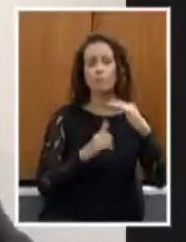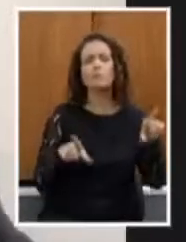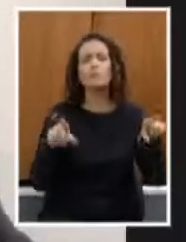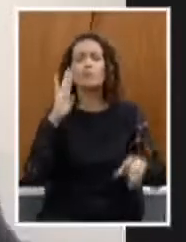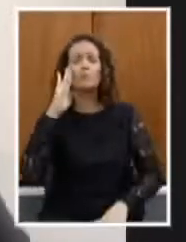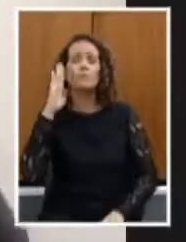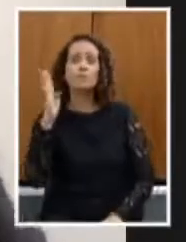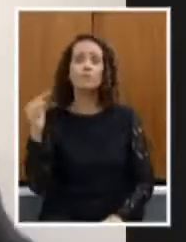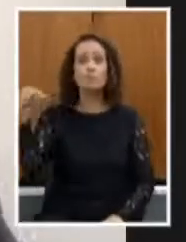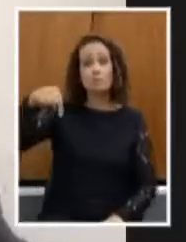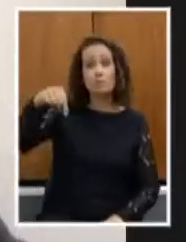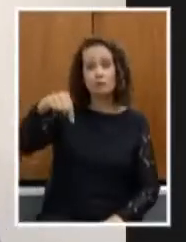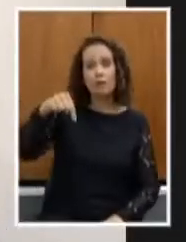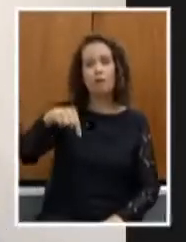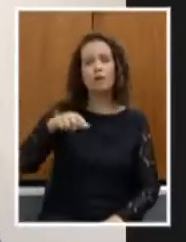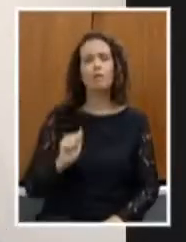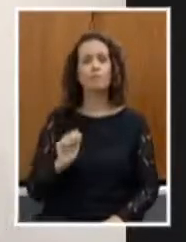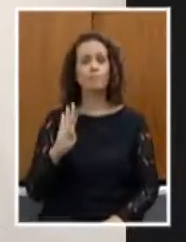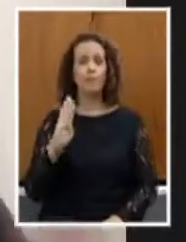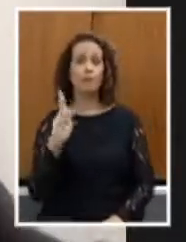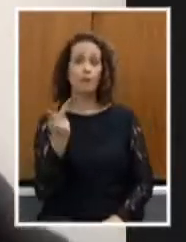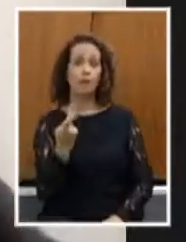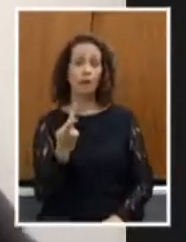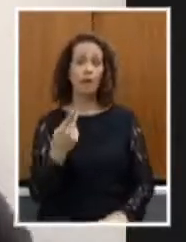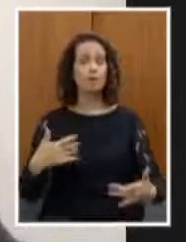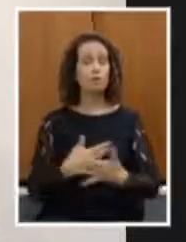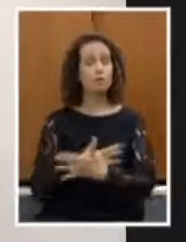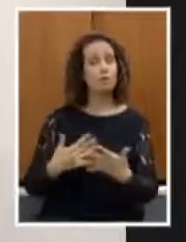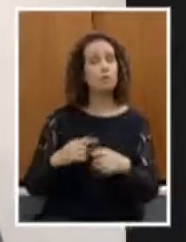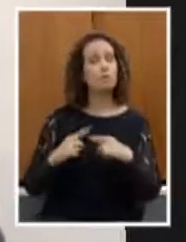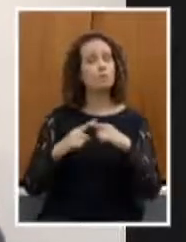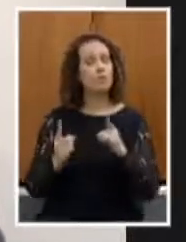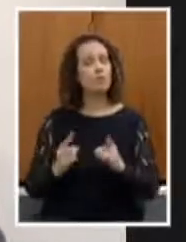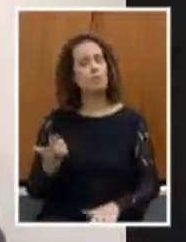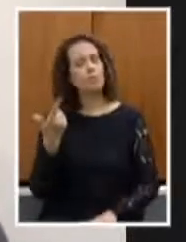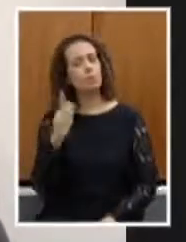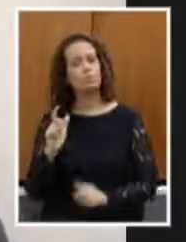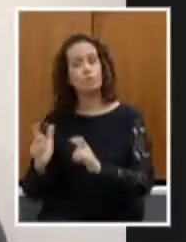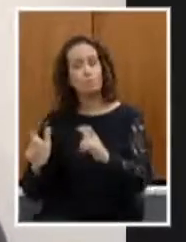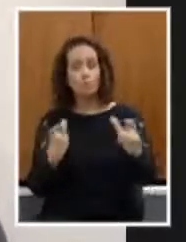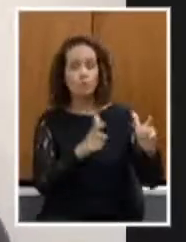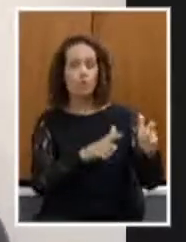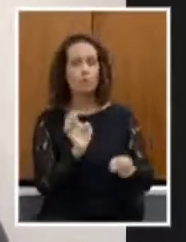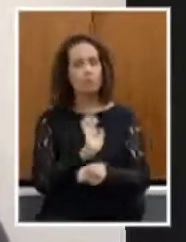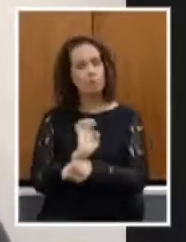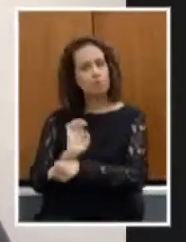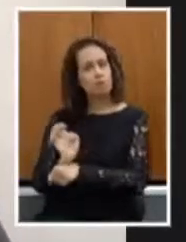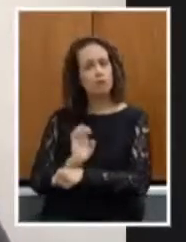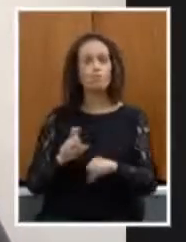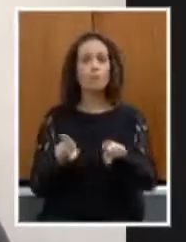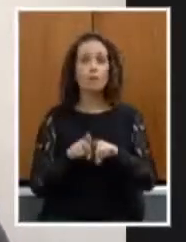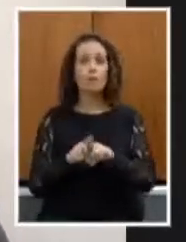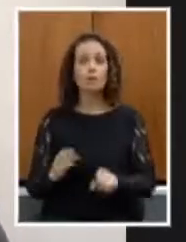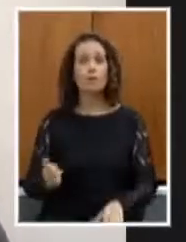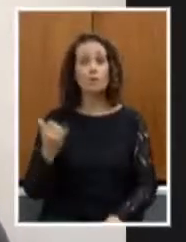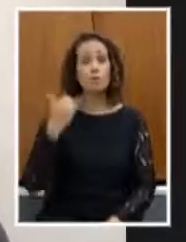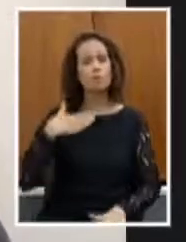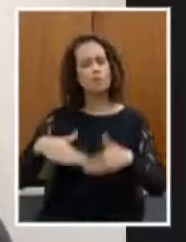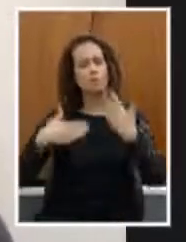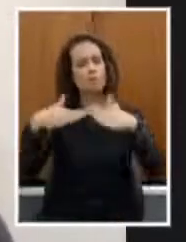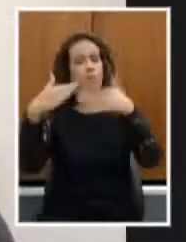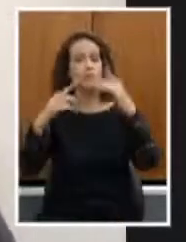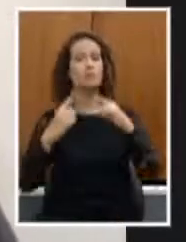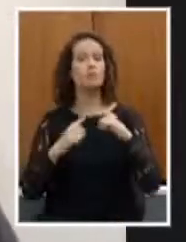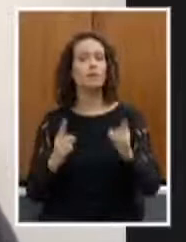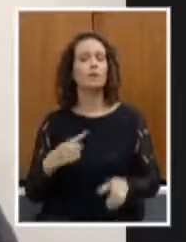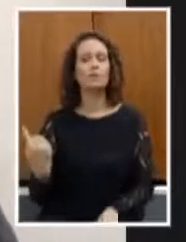não só na região metropolitana de Belo Horizonte, em outras regiões do Estado, né, são alavancas para o desenvolvimento, mas nós